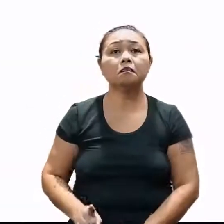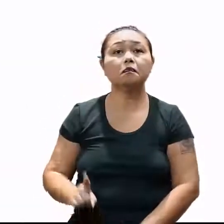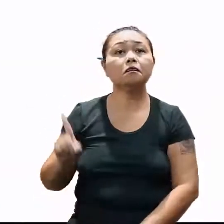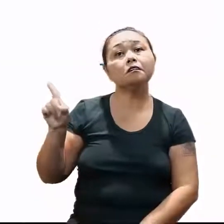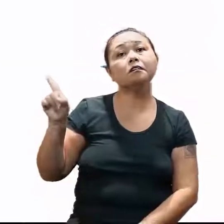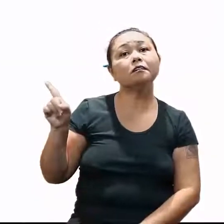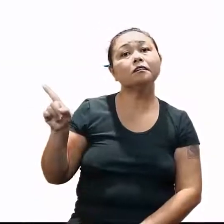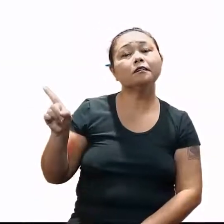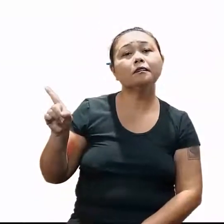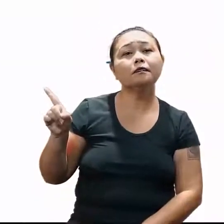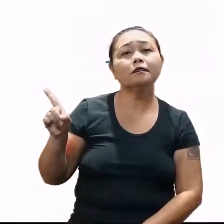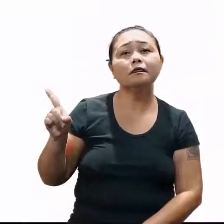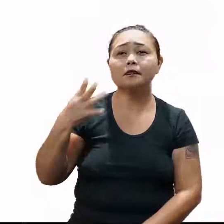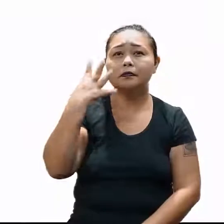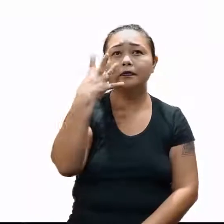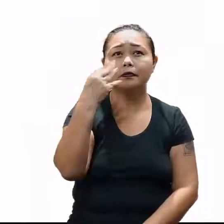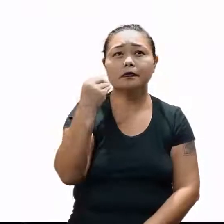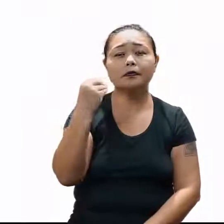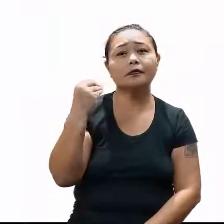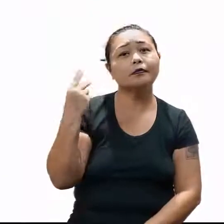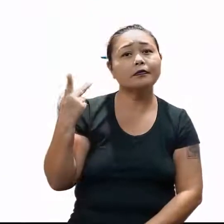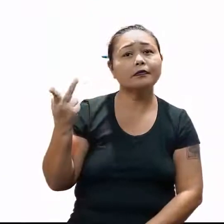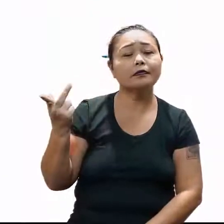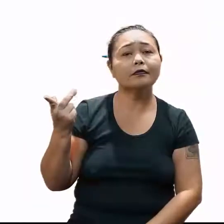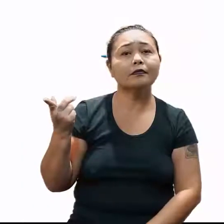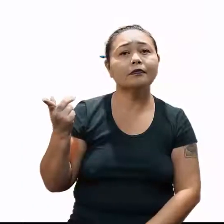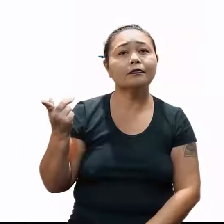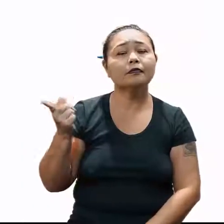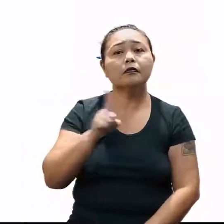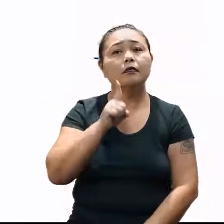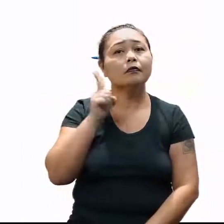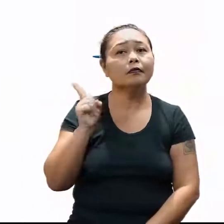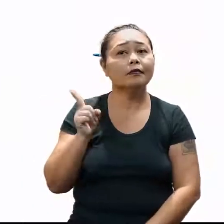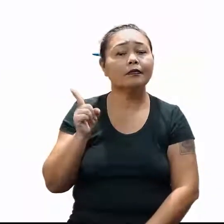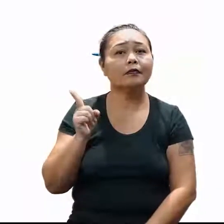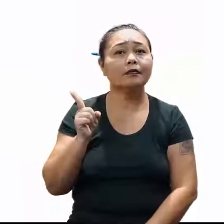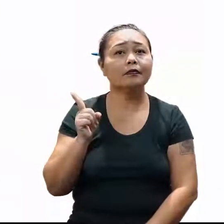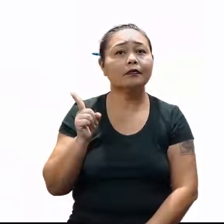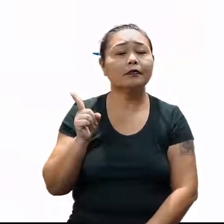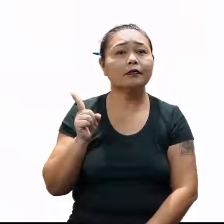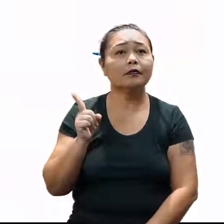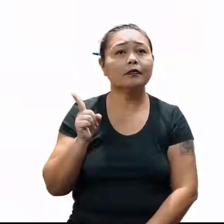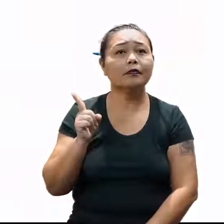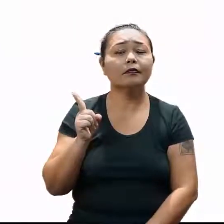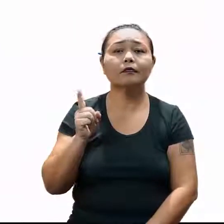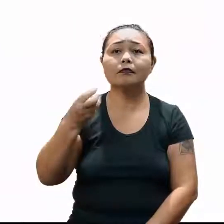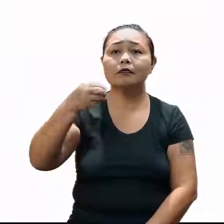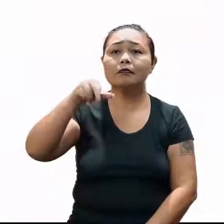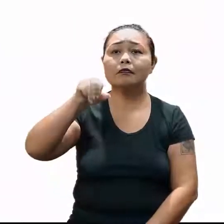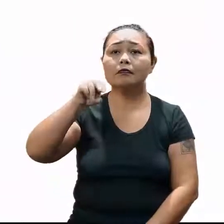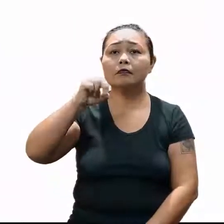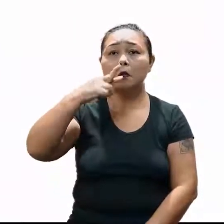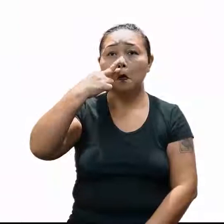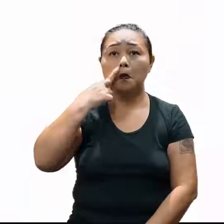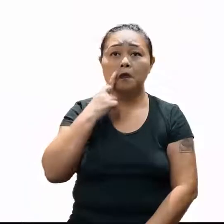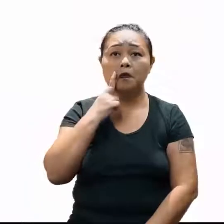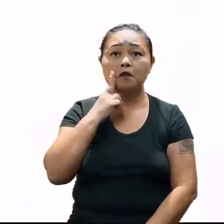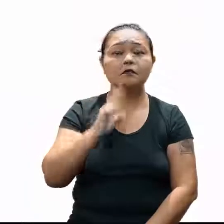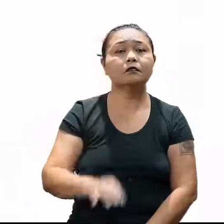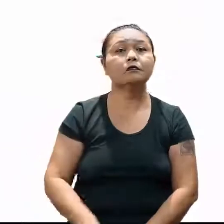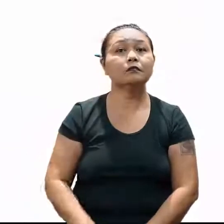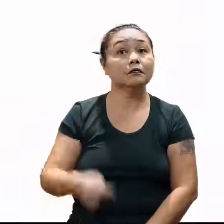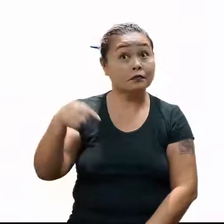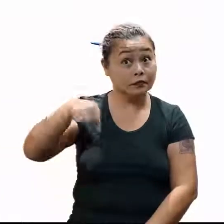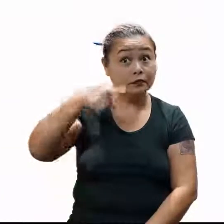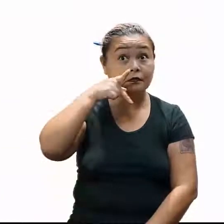Isso aí é uma fotografia lá do Memorial Rondon,